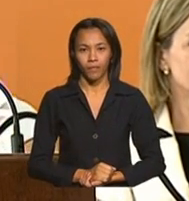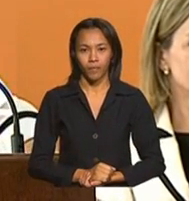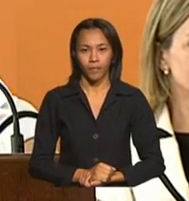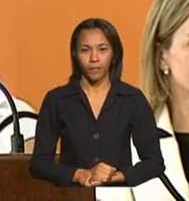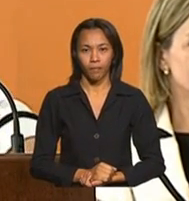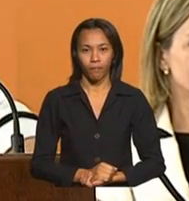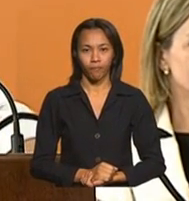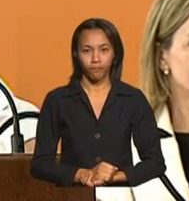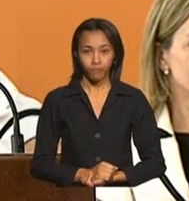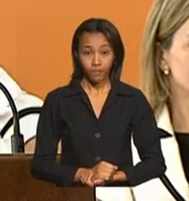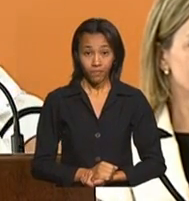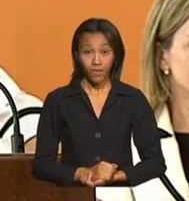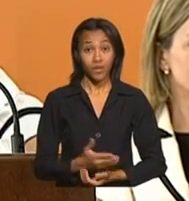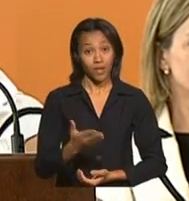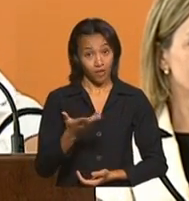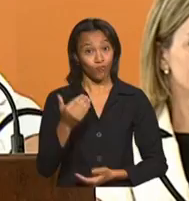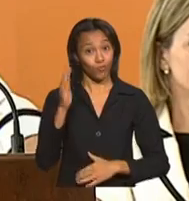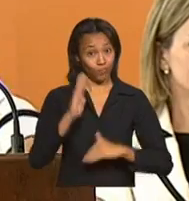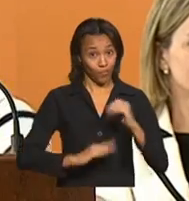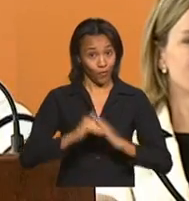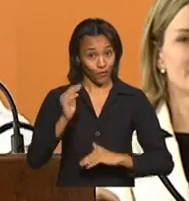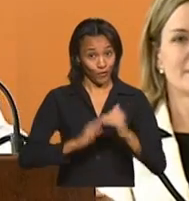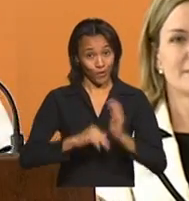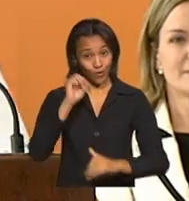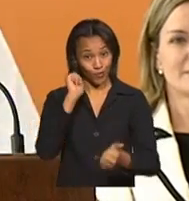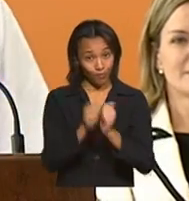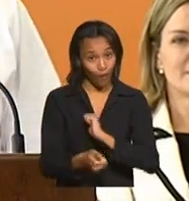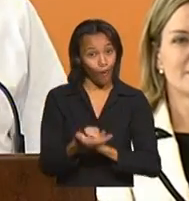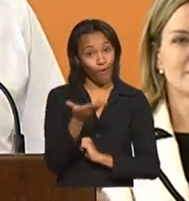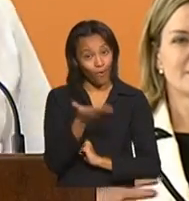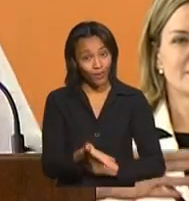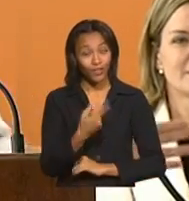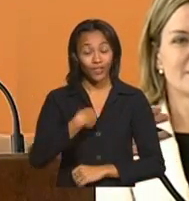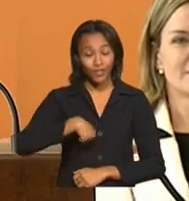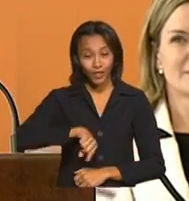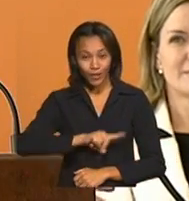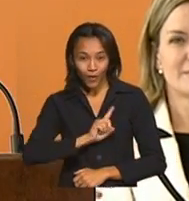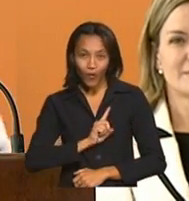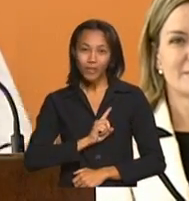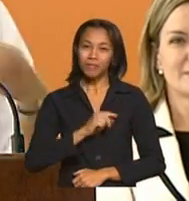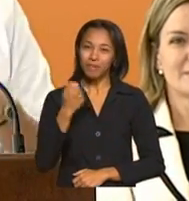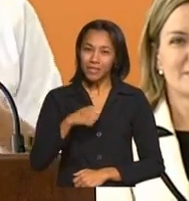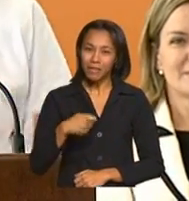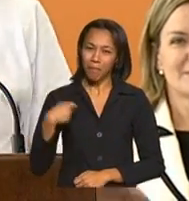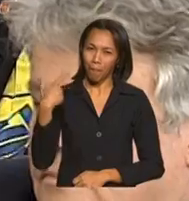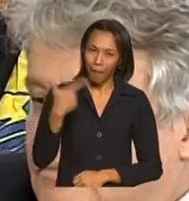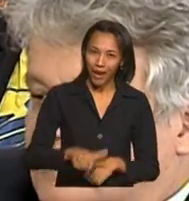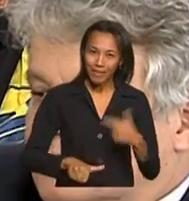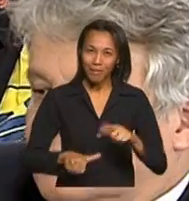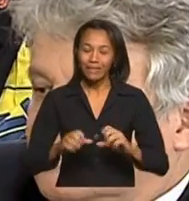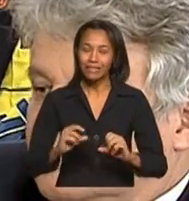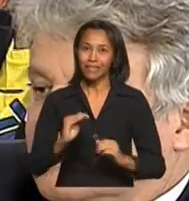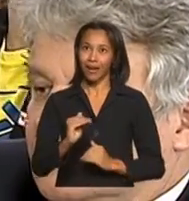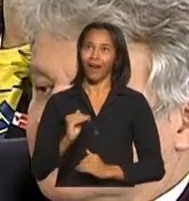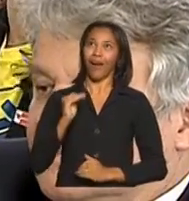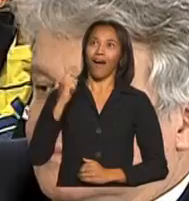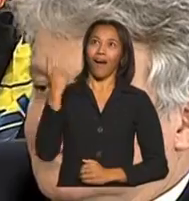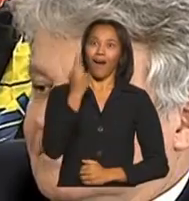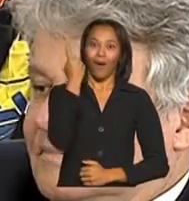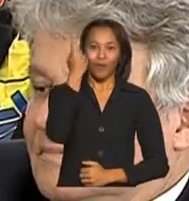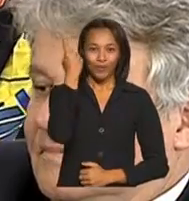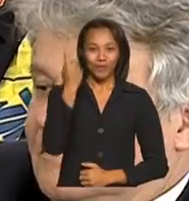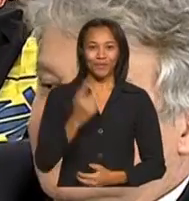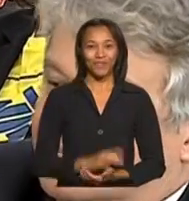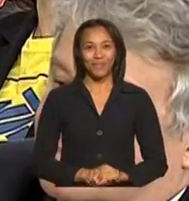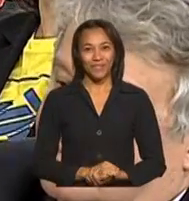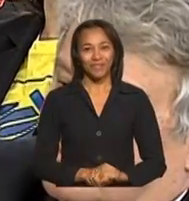aos nossos atletas, né, que faz com que a gente tenha de subir um degrau para poder abraçá-los e que nos